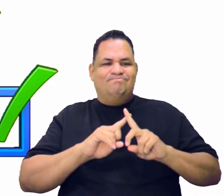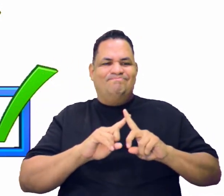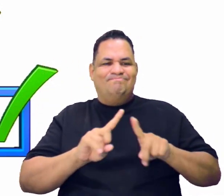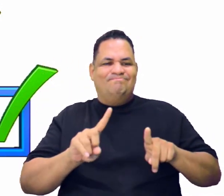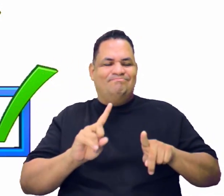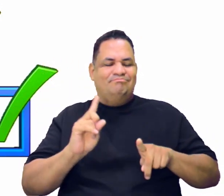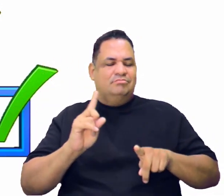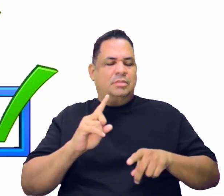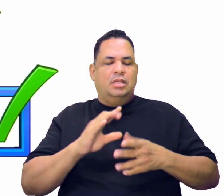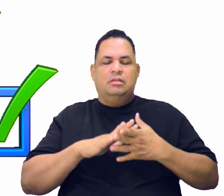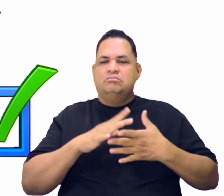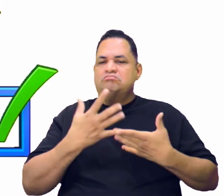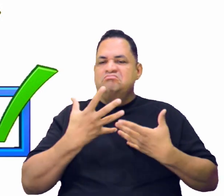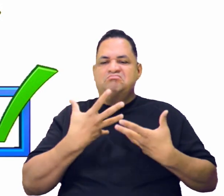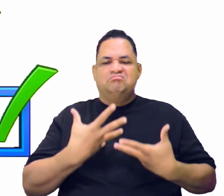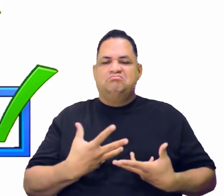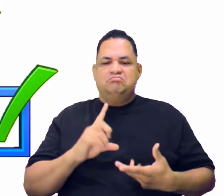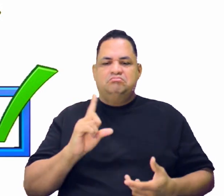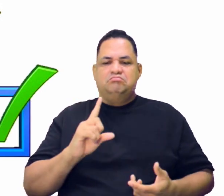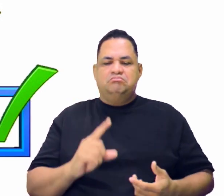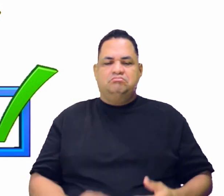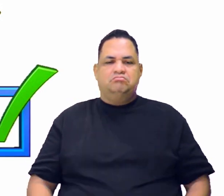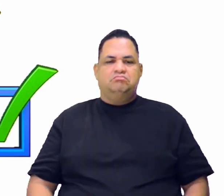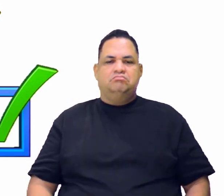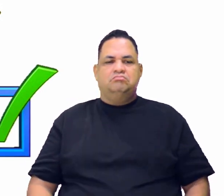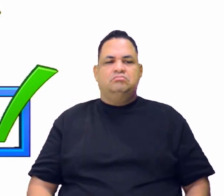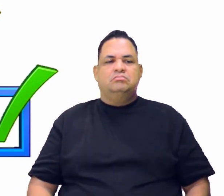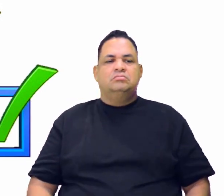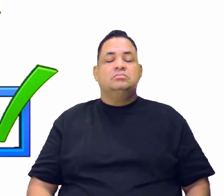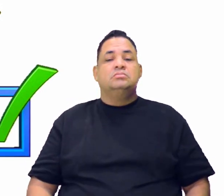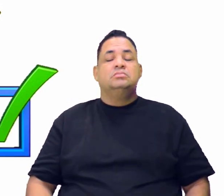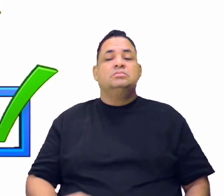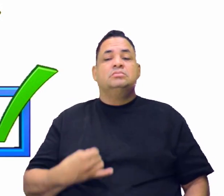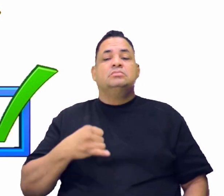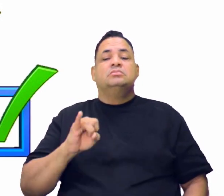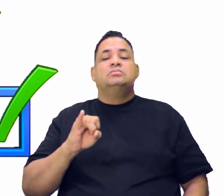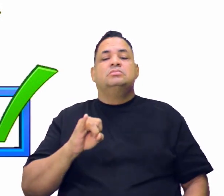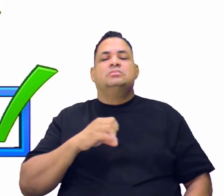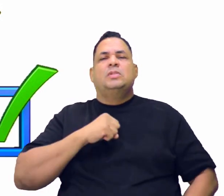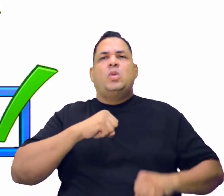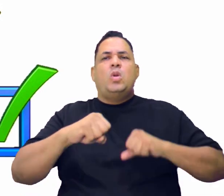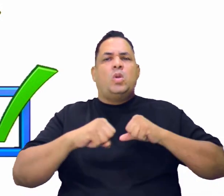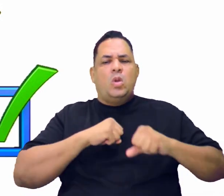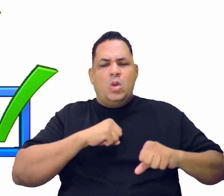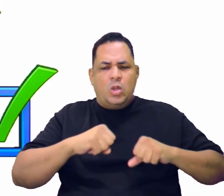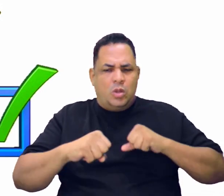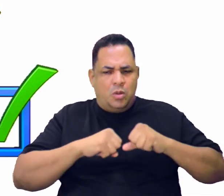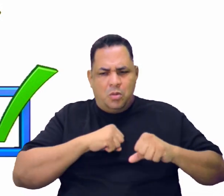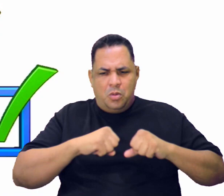mas não se cansou. Ó, se quando a pessoa corre,